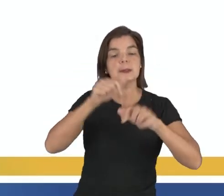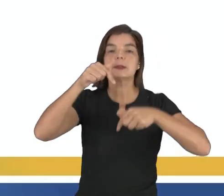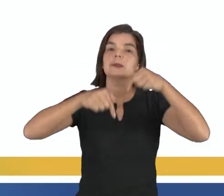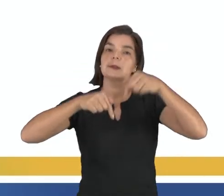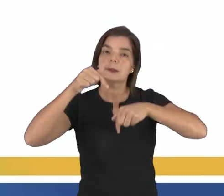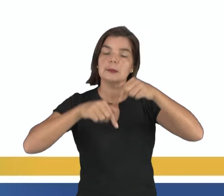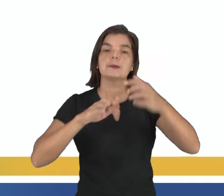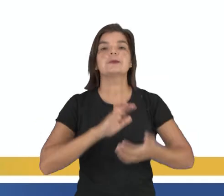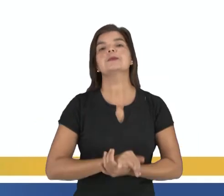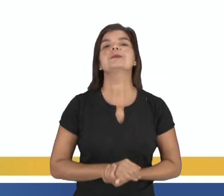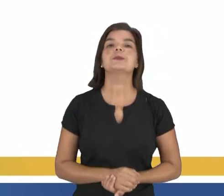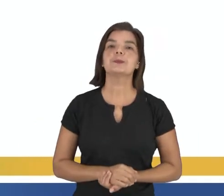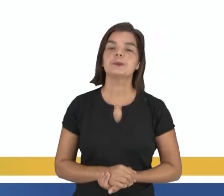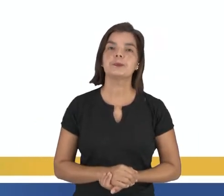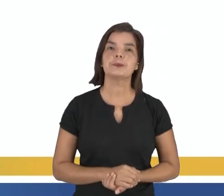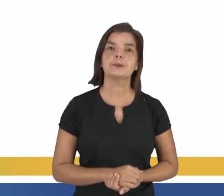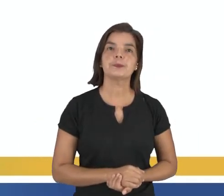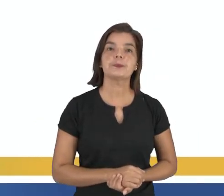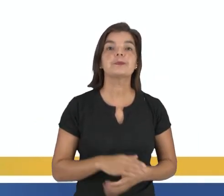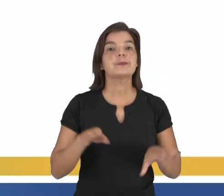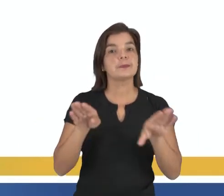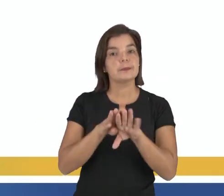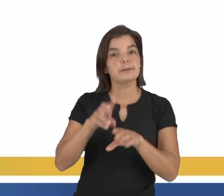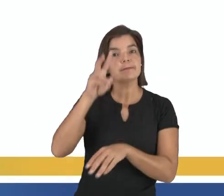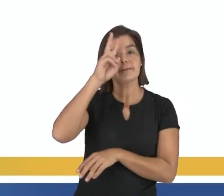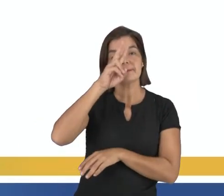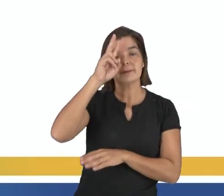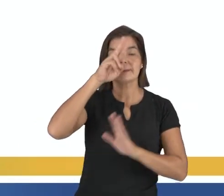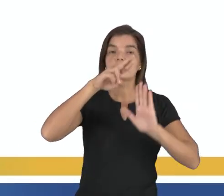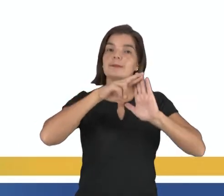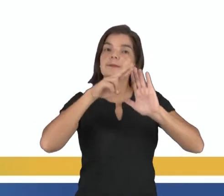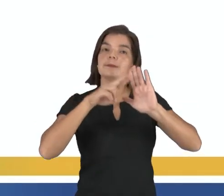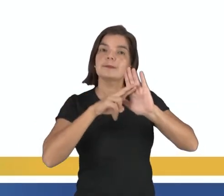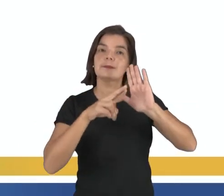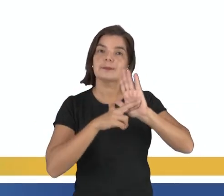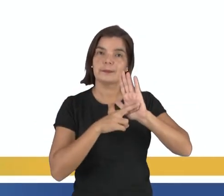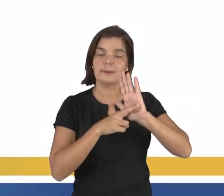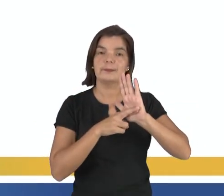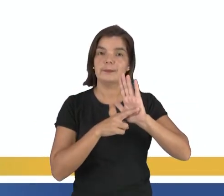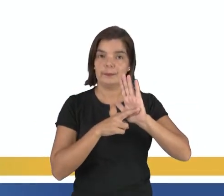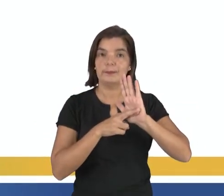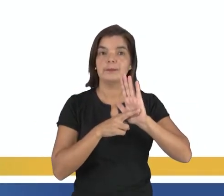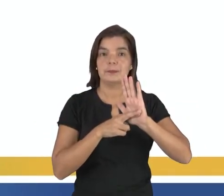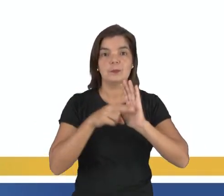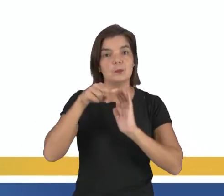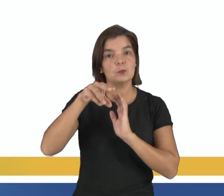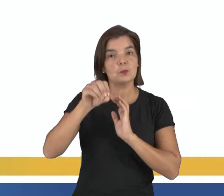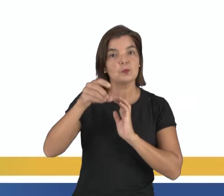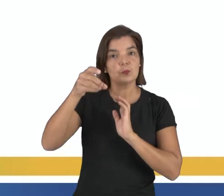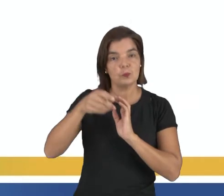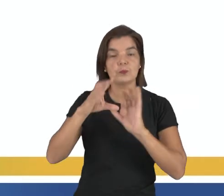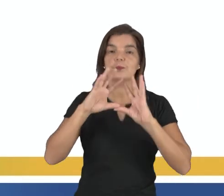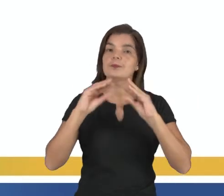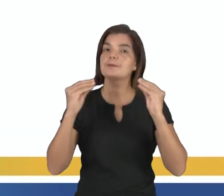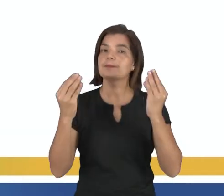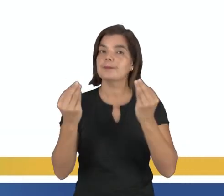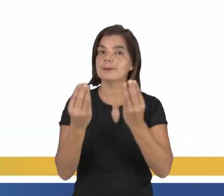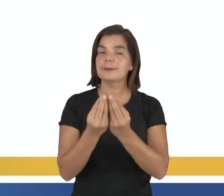quem reduz, ok? E também tem que lembrar das regrinhas de determinar o NOx das